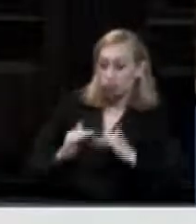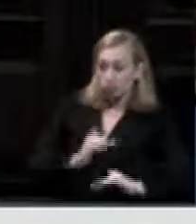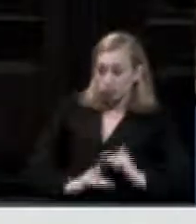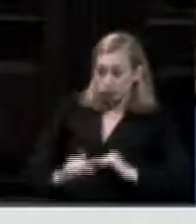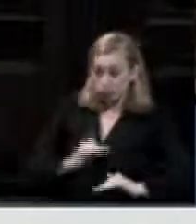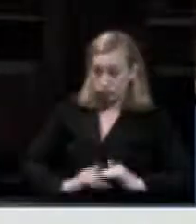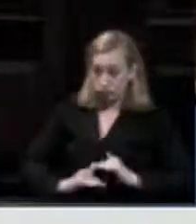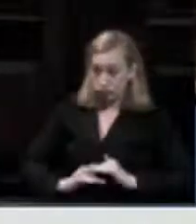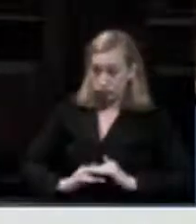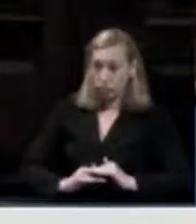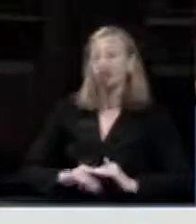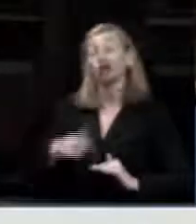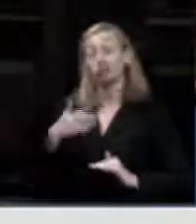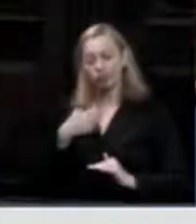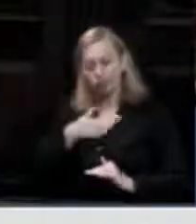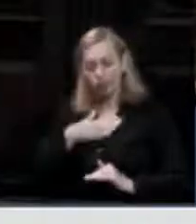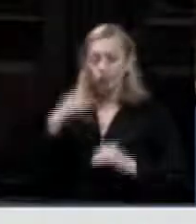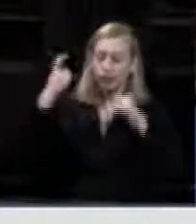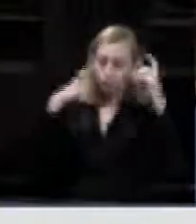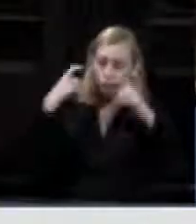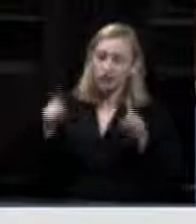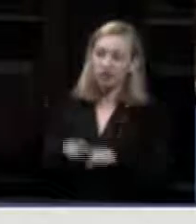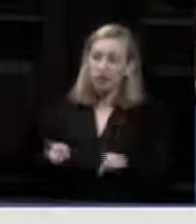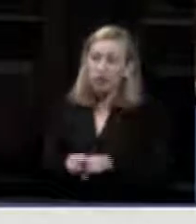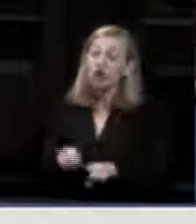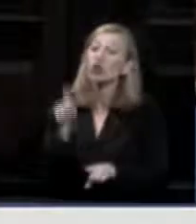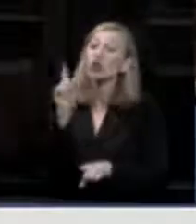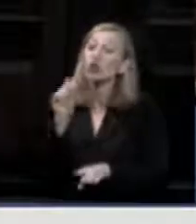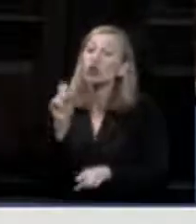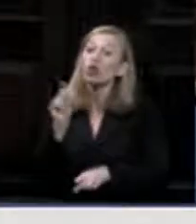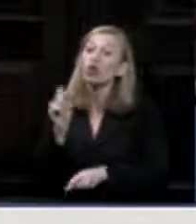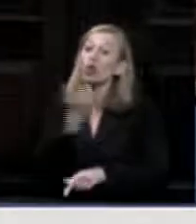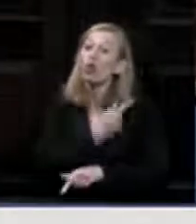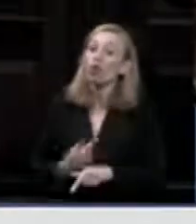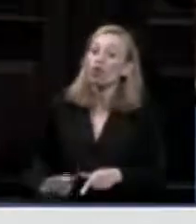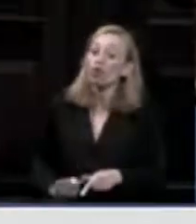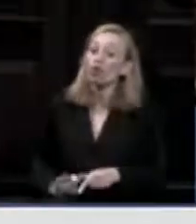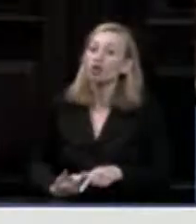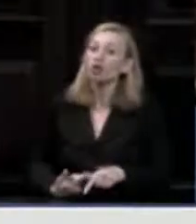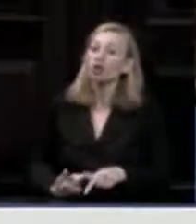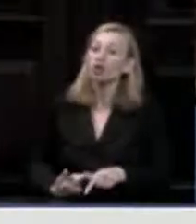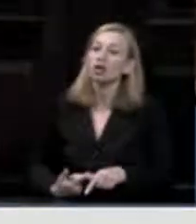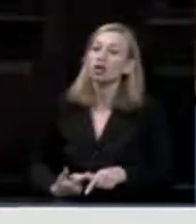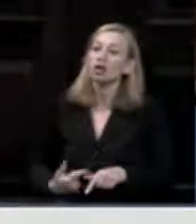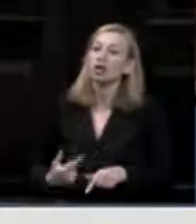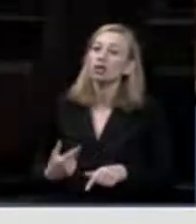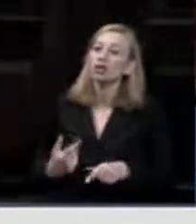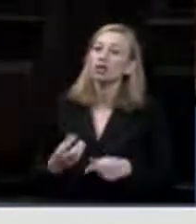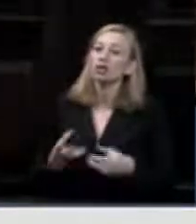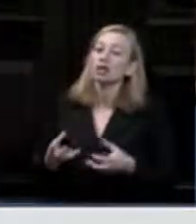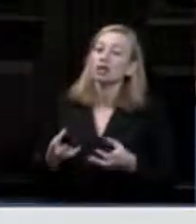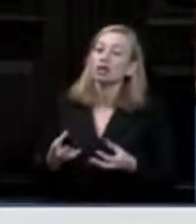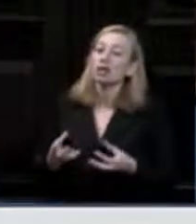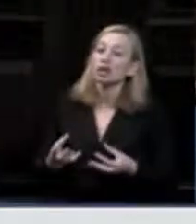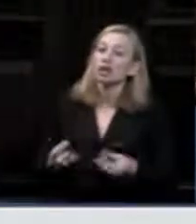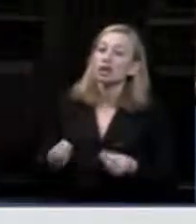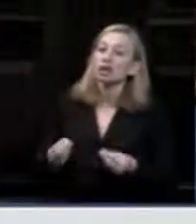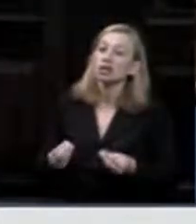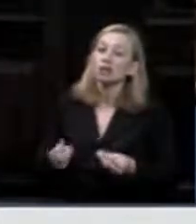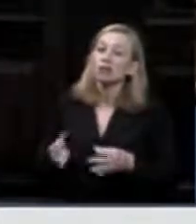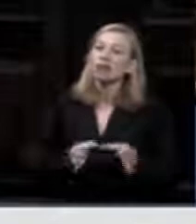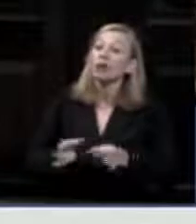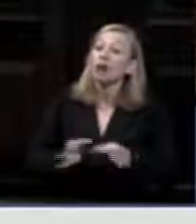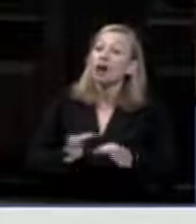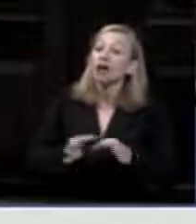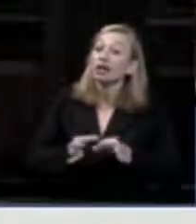e não só me preocupa o que o governo do estado traz de problema para o presente, mas o que entrega